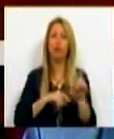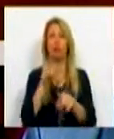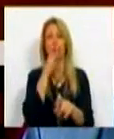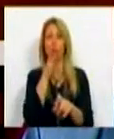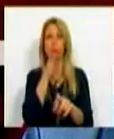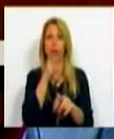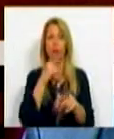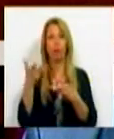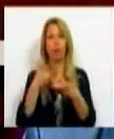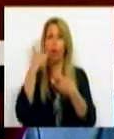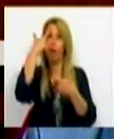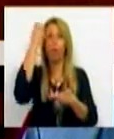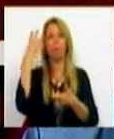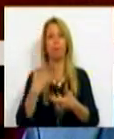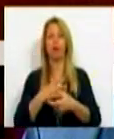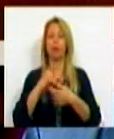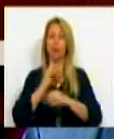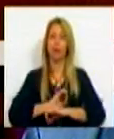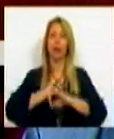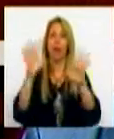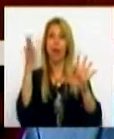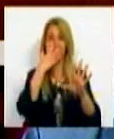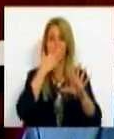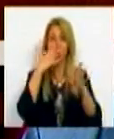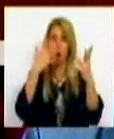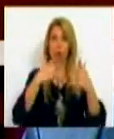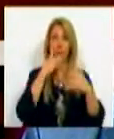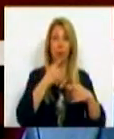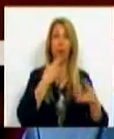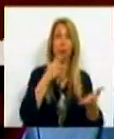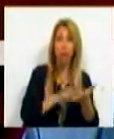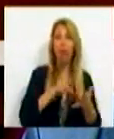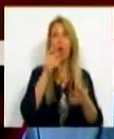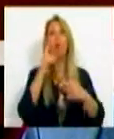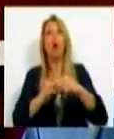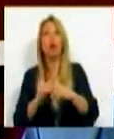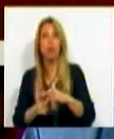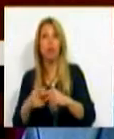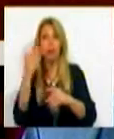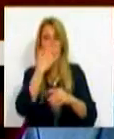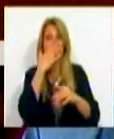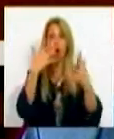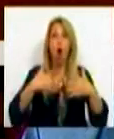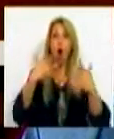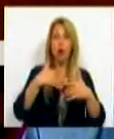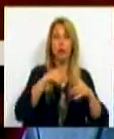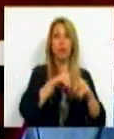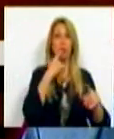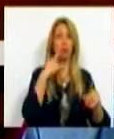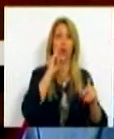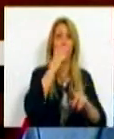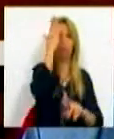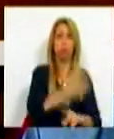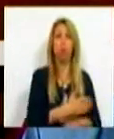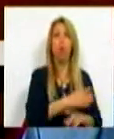orçamento é otimista ou é realista, se este orçamento é austero ou é despesista. Não